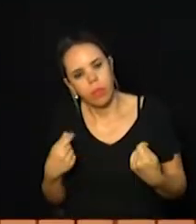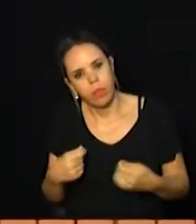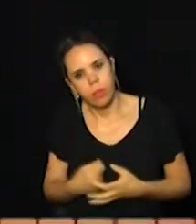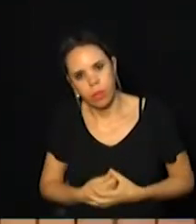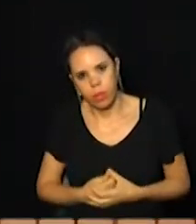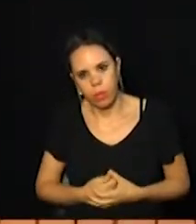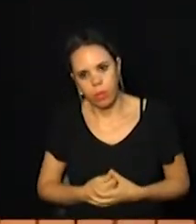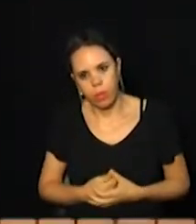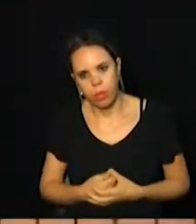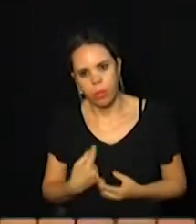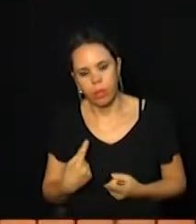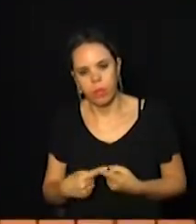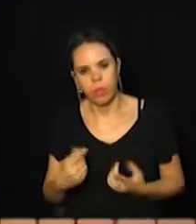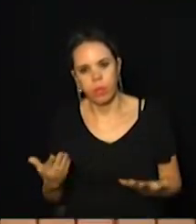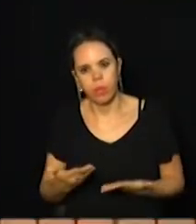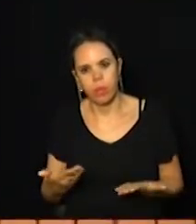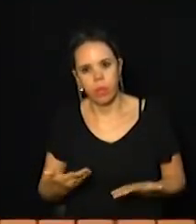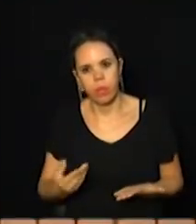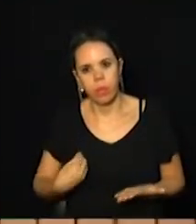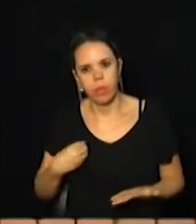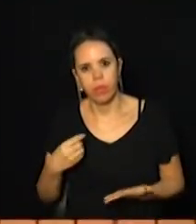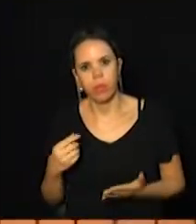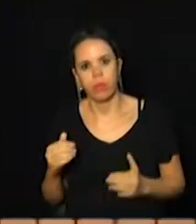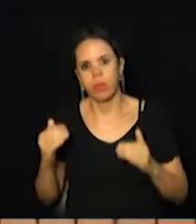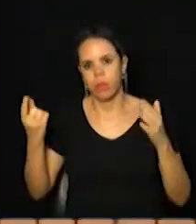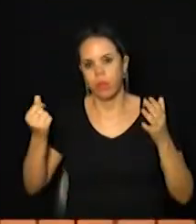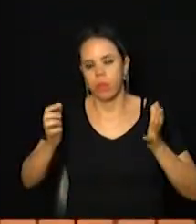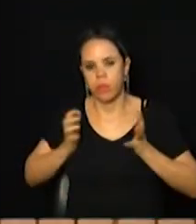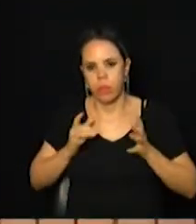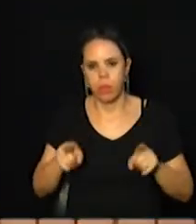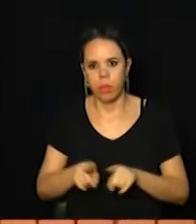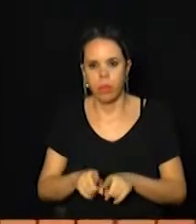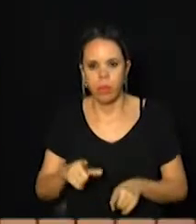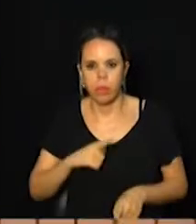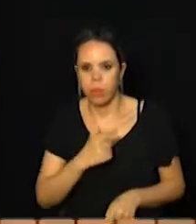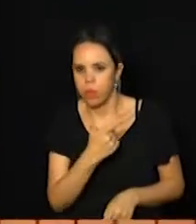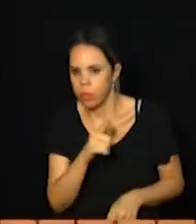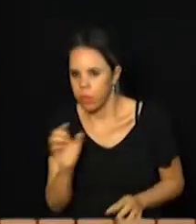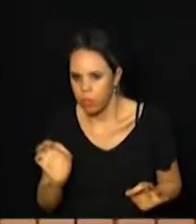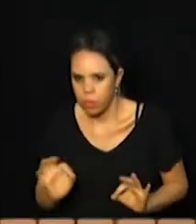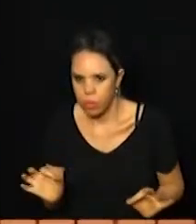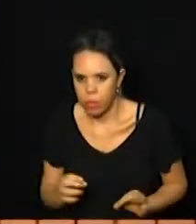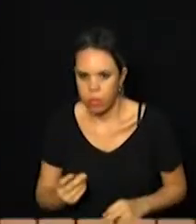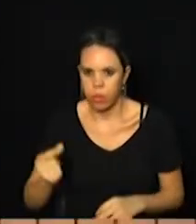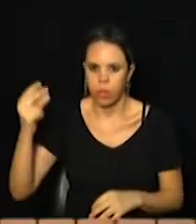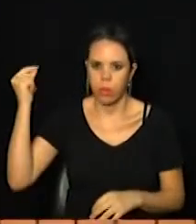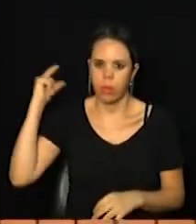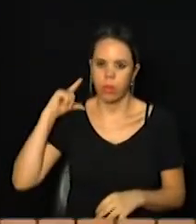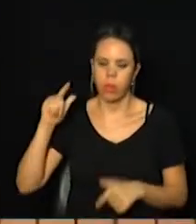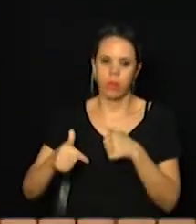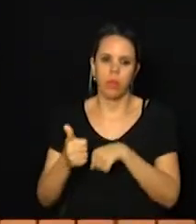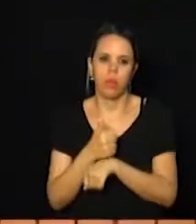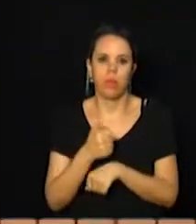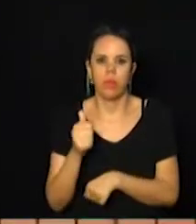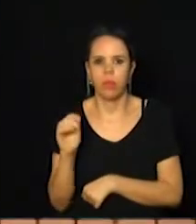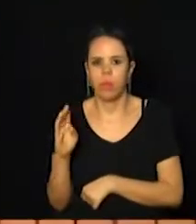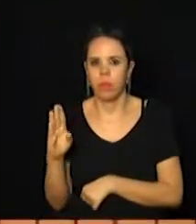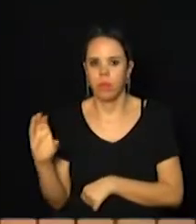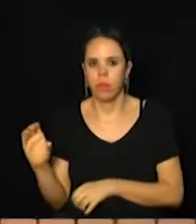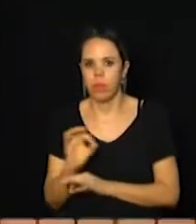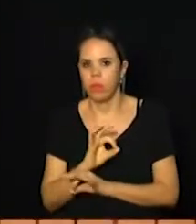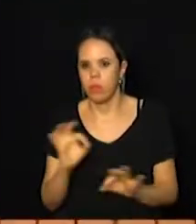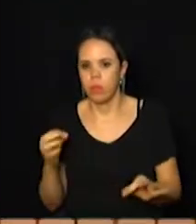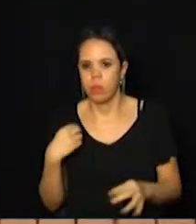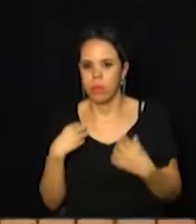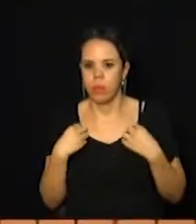precisa porque assim hoje tá assim quem tem grande fortuna tem quem não tem não tem nada antigamente de uma classe A B e C Hoje